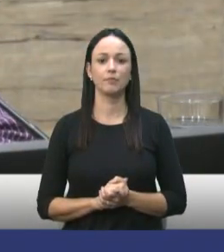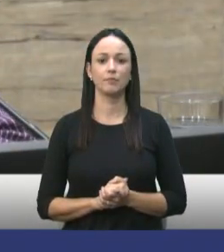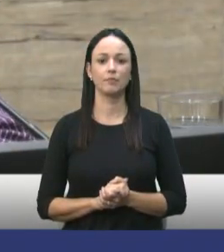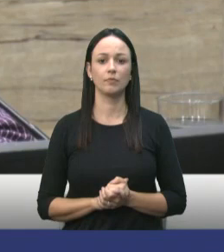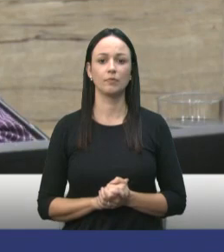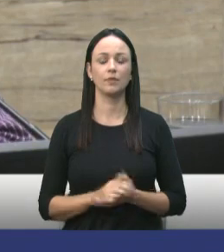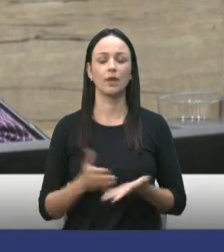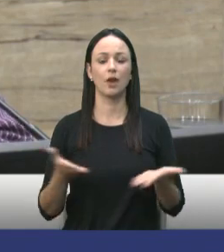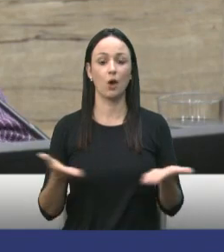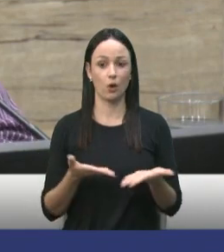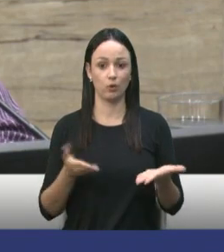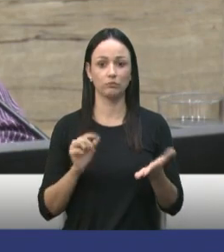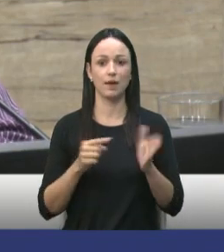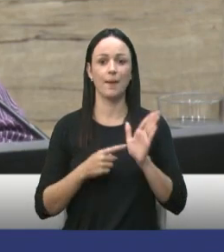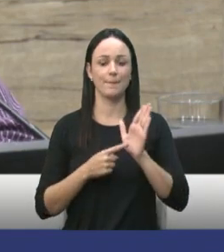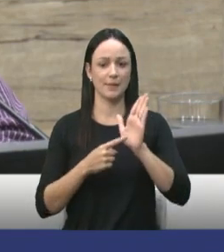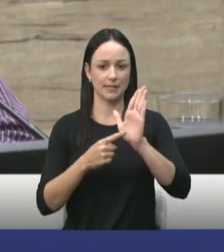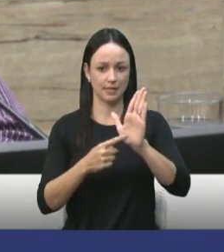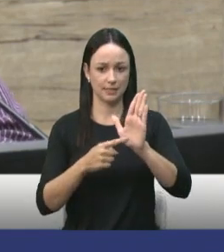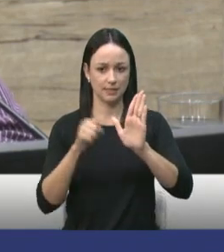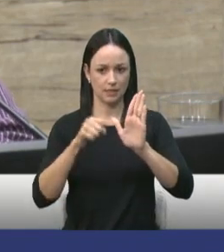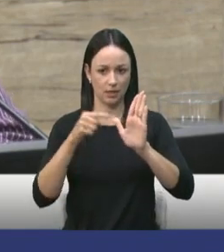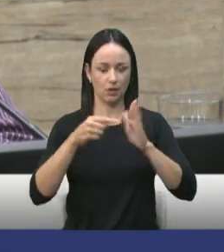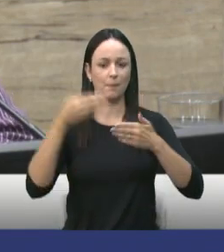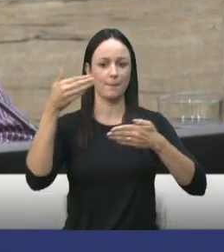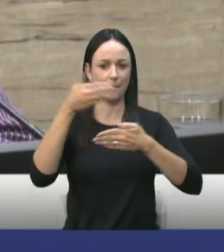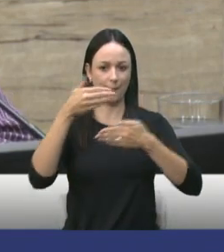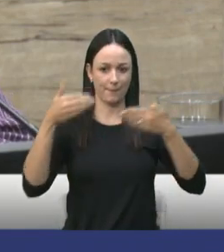fazer uma apresentação. Dentro dessa apresentação,